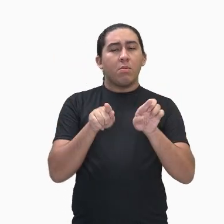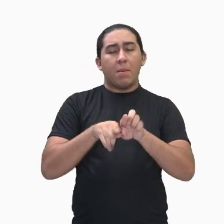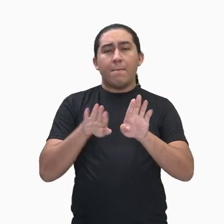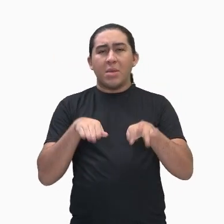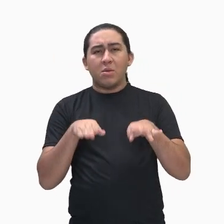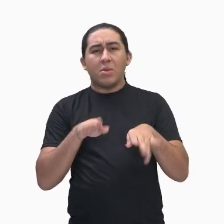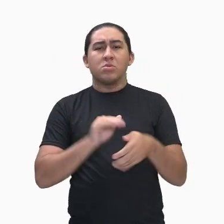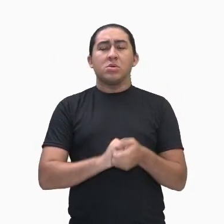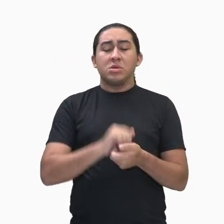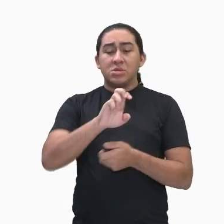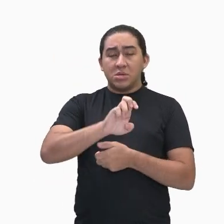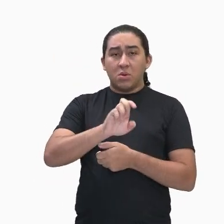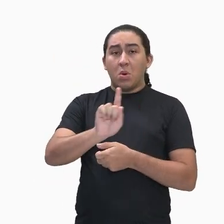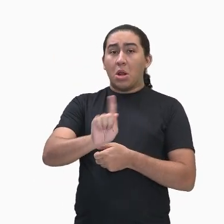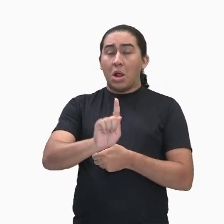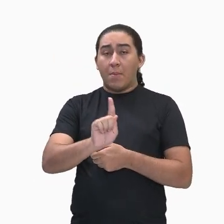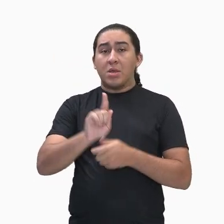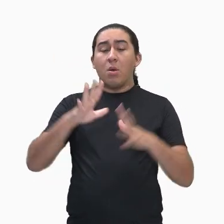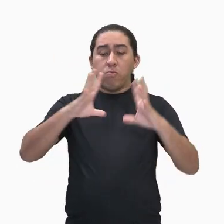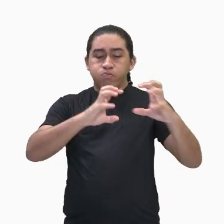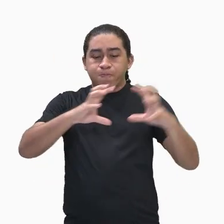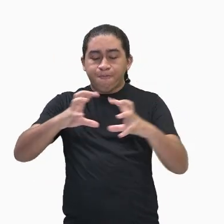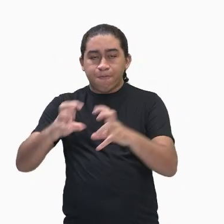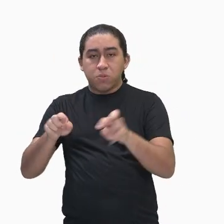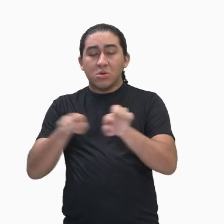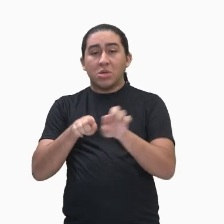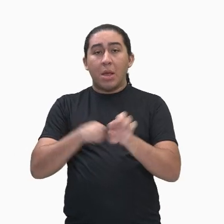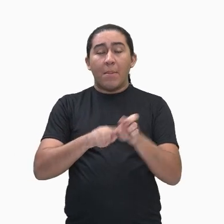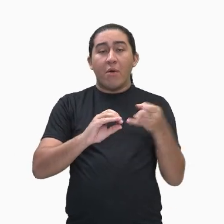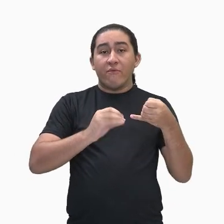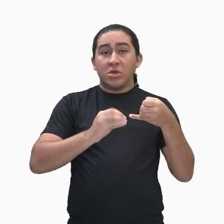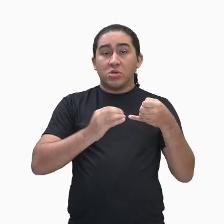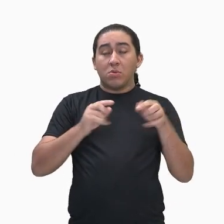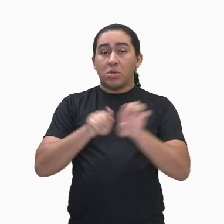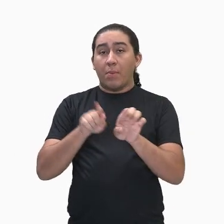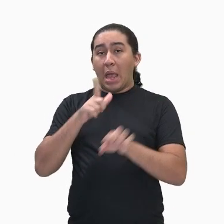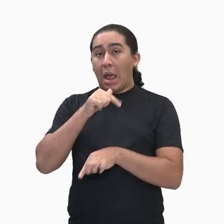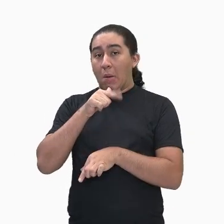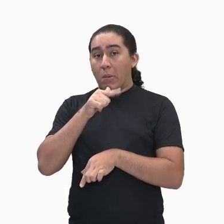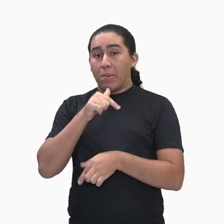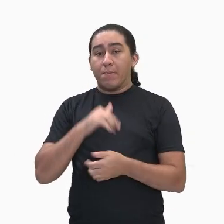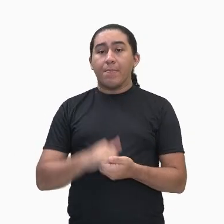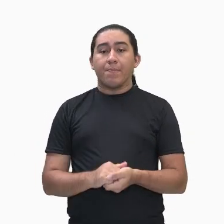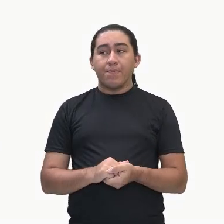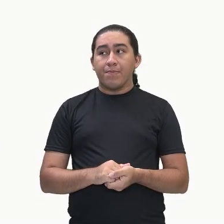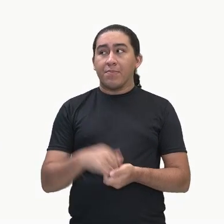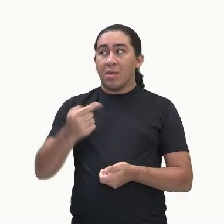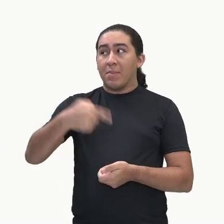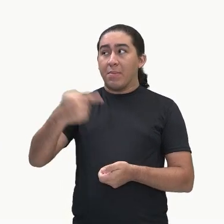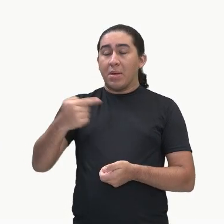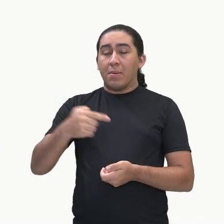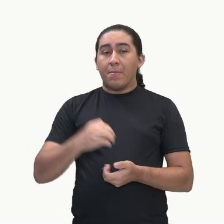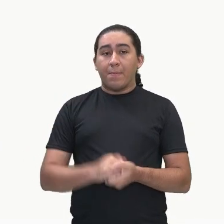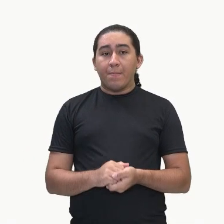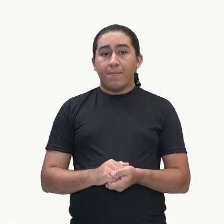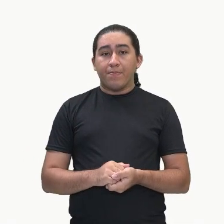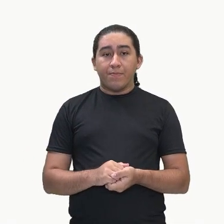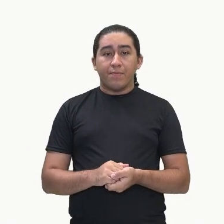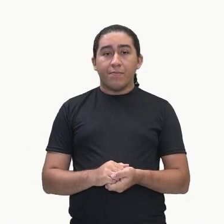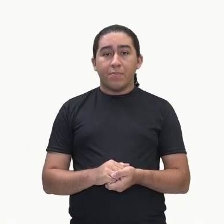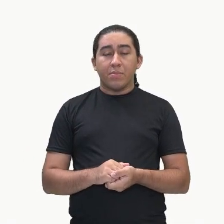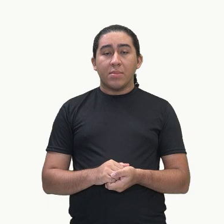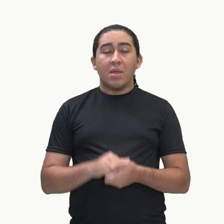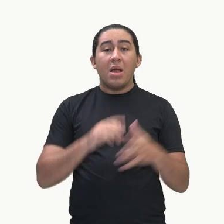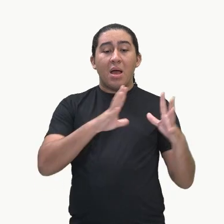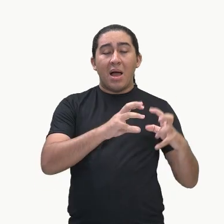de algodão, 1 grão de feijão e água. Primeiro, umedeça o algodão